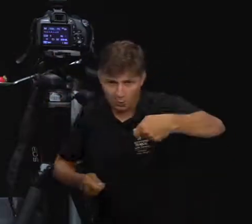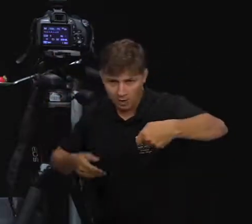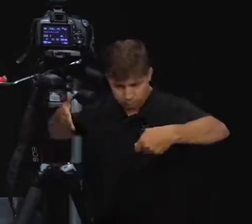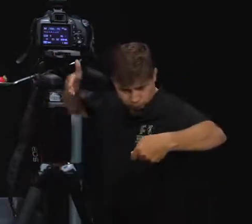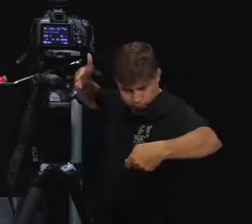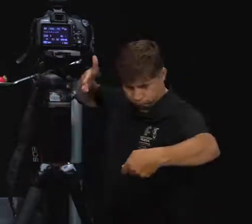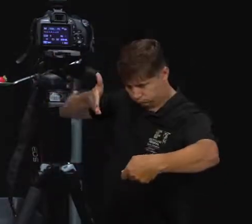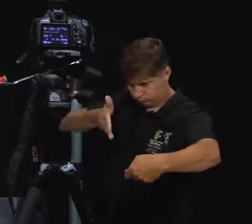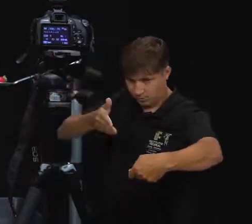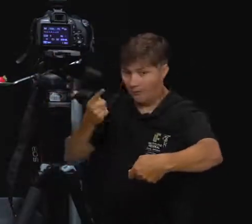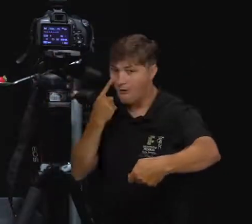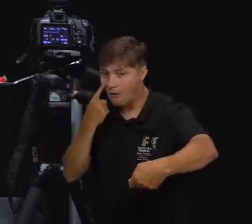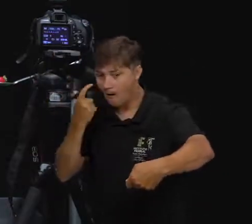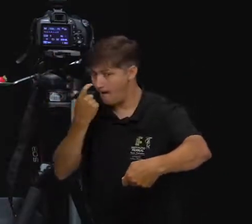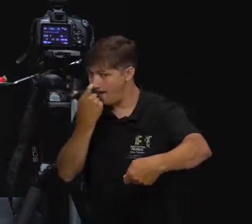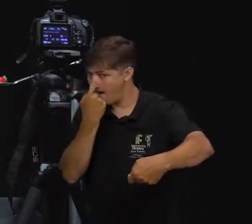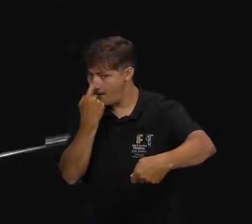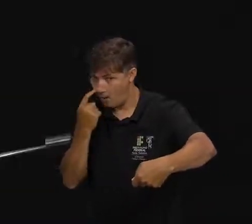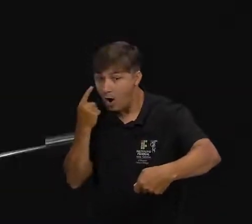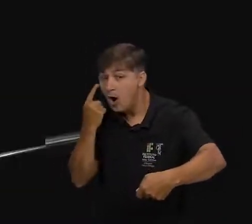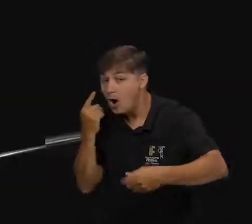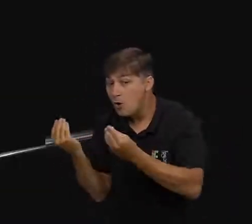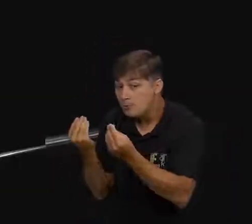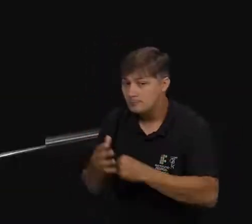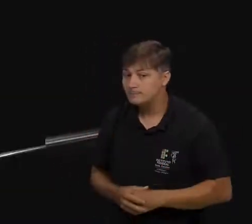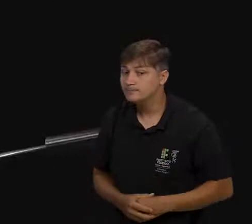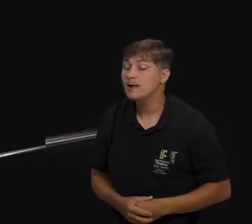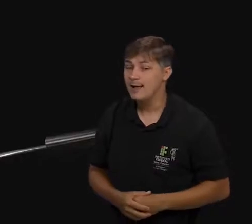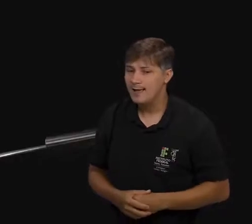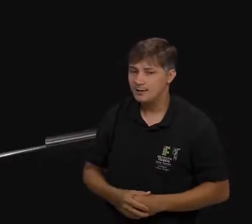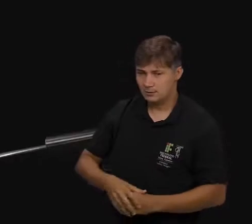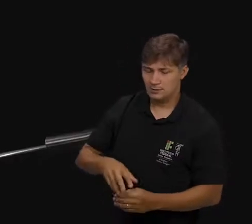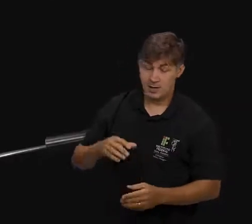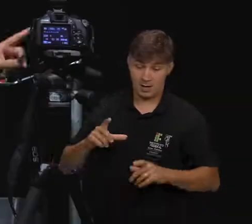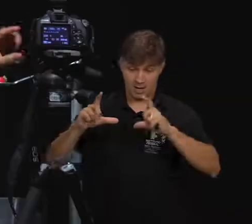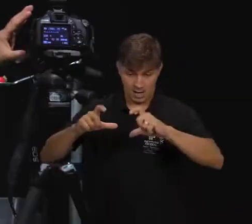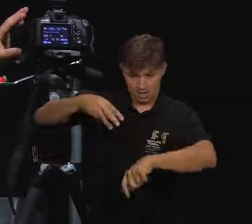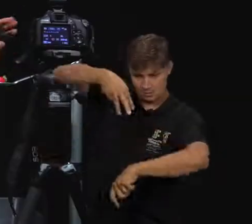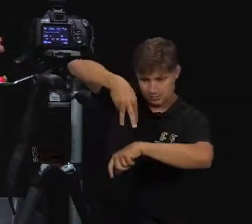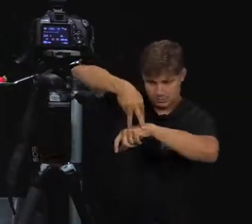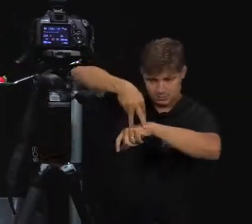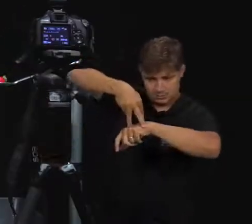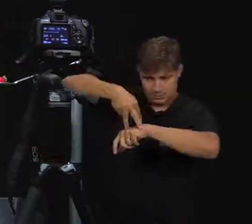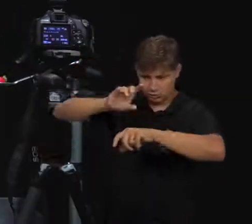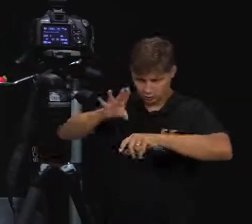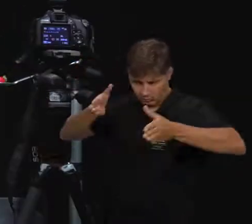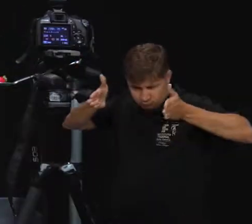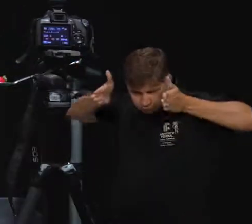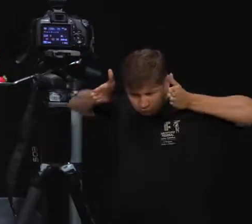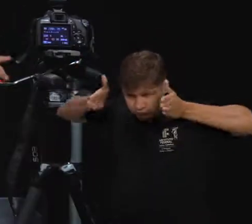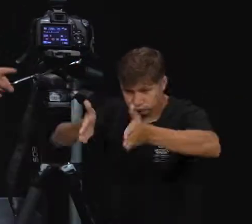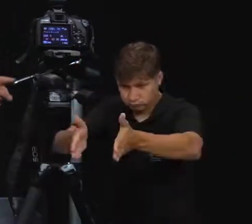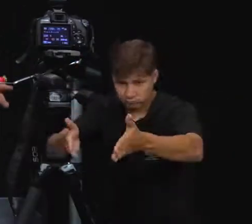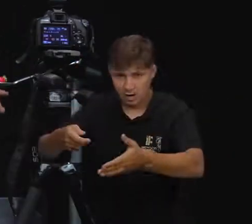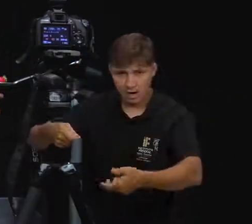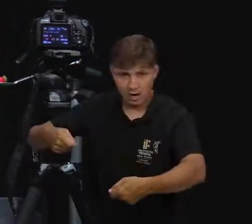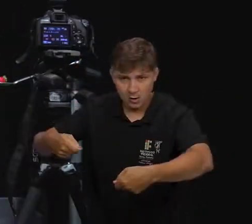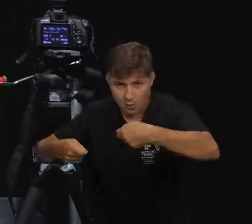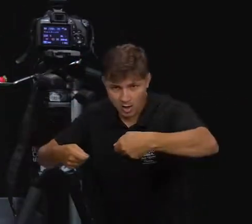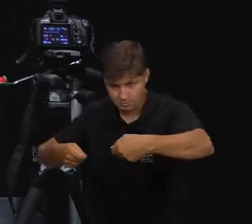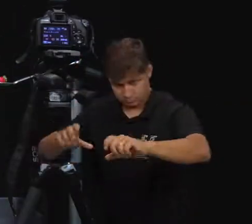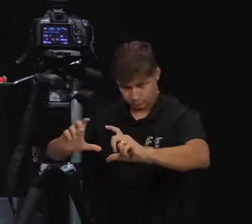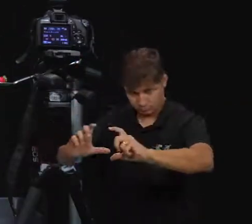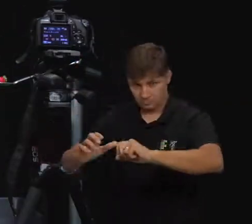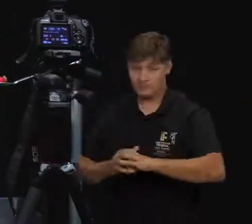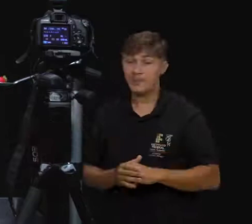eu quero que tenha ênfase no morango, né? Aí eu preparei a câmera num tripé, ela está enquadrando só um pedacinho da colher ali